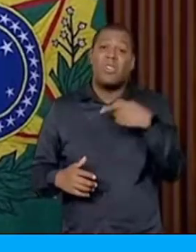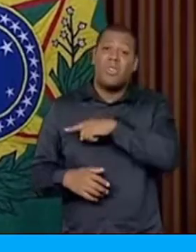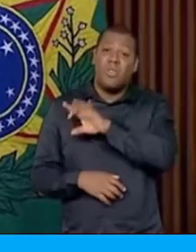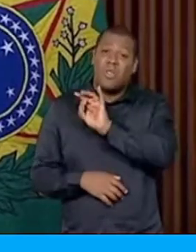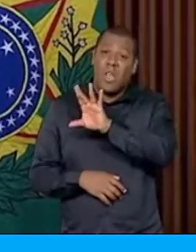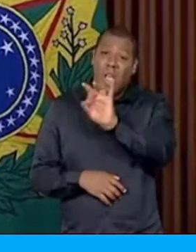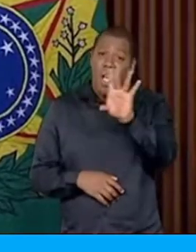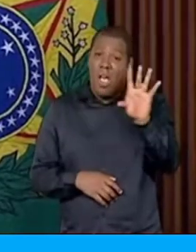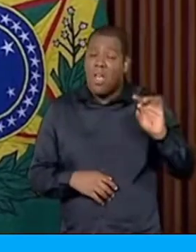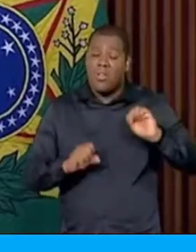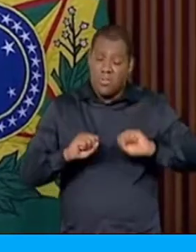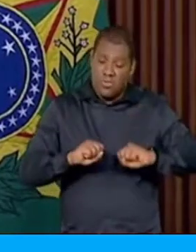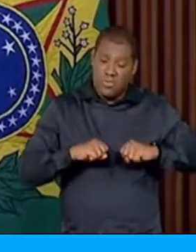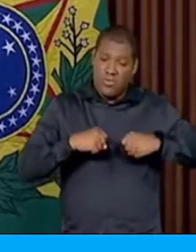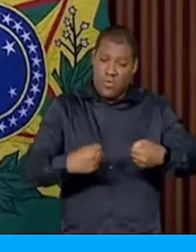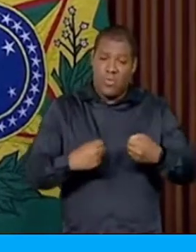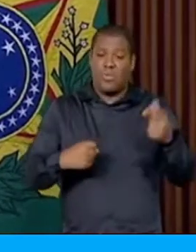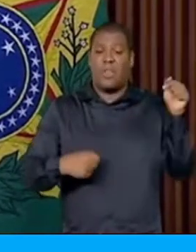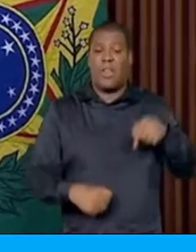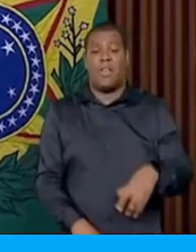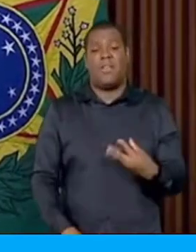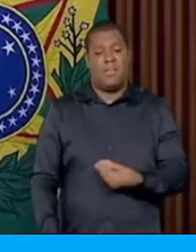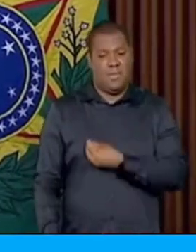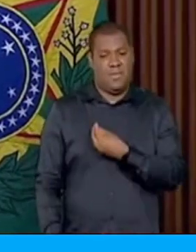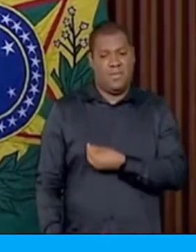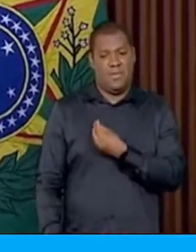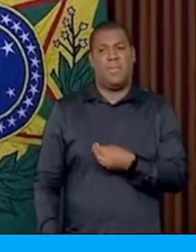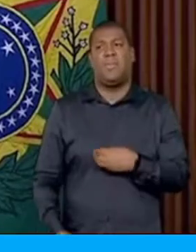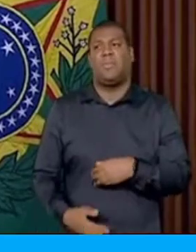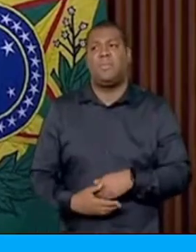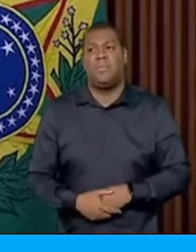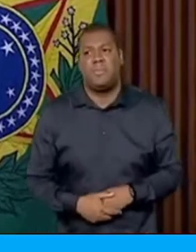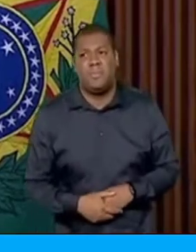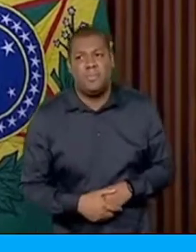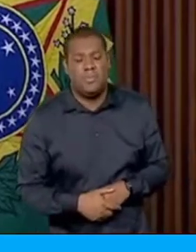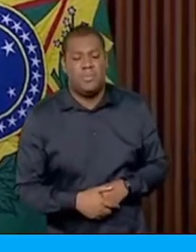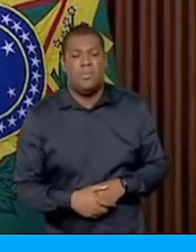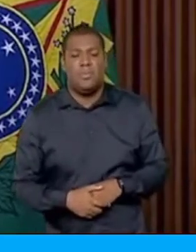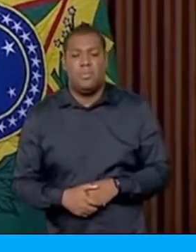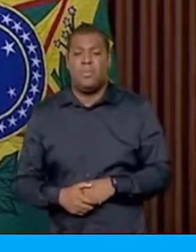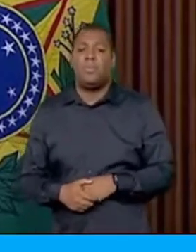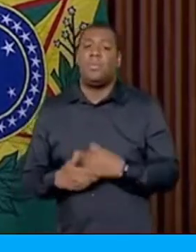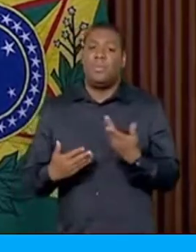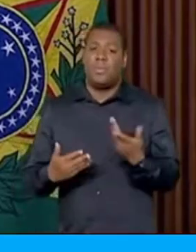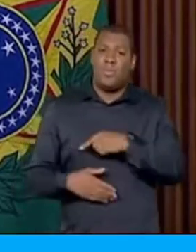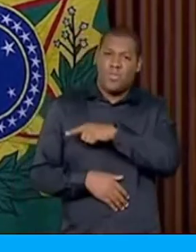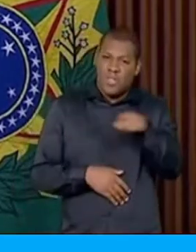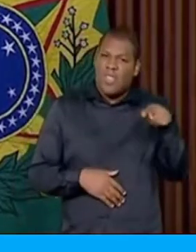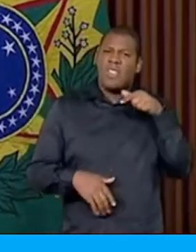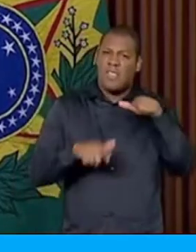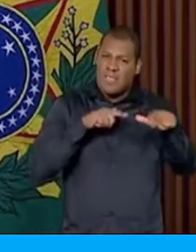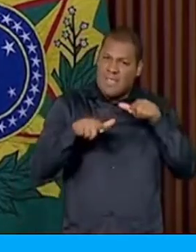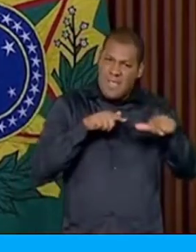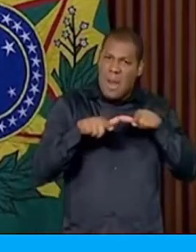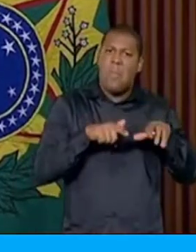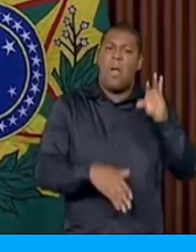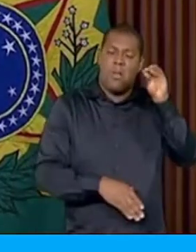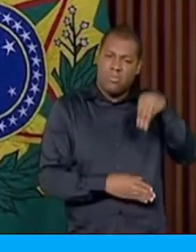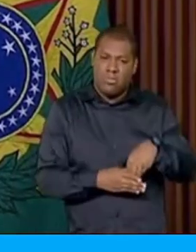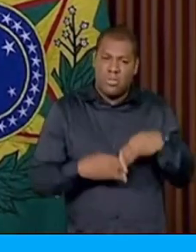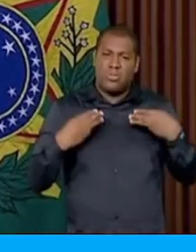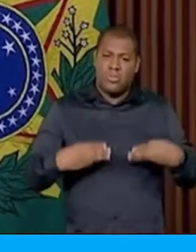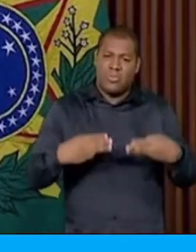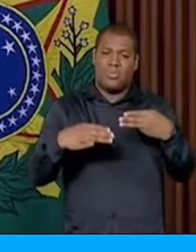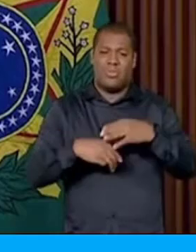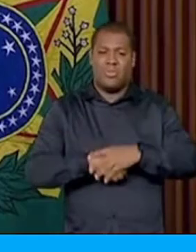esforço que cada uma e cada um de vocês fizeram para colocar o ministério de vocês funcionando. A cara